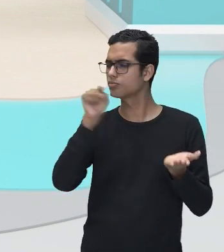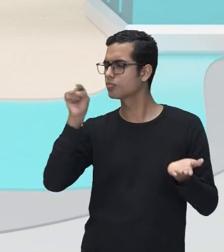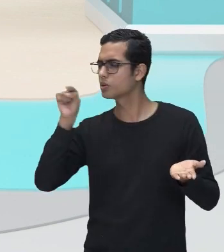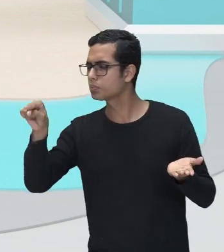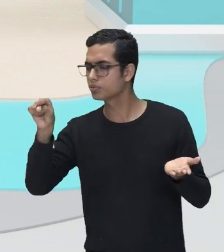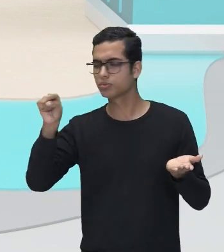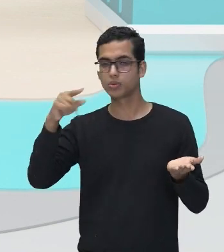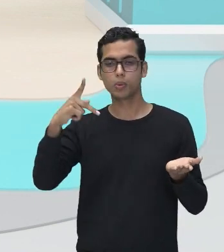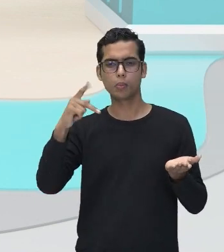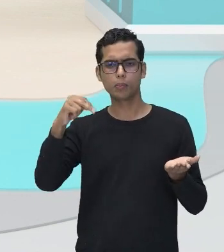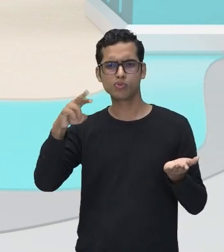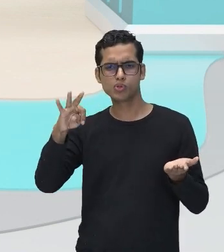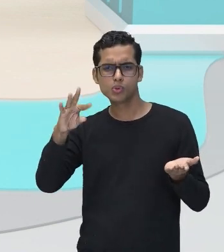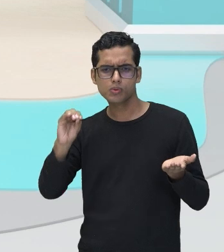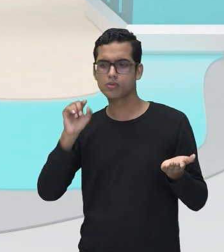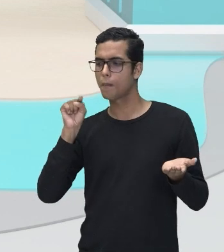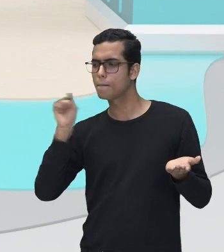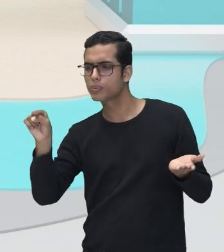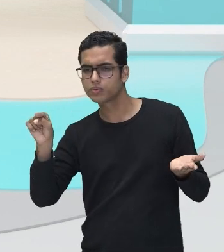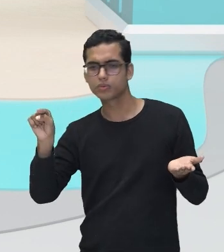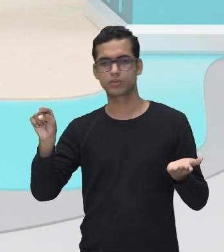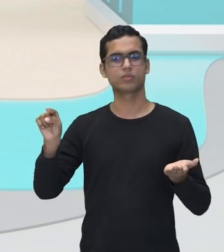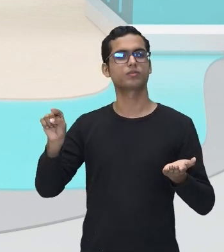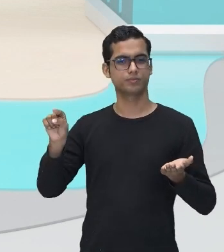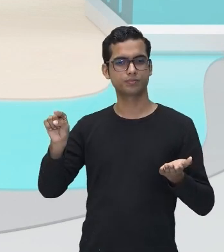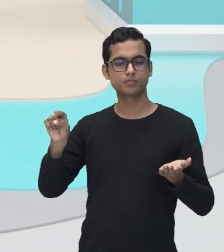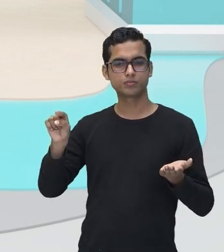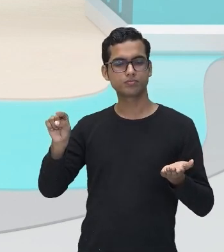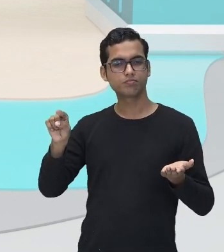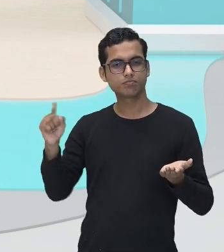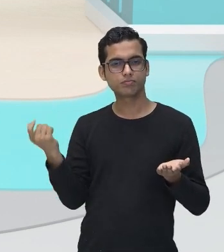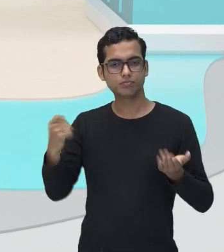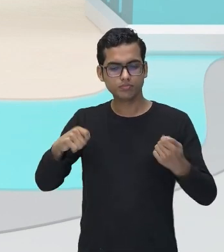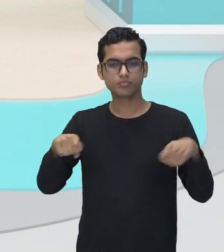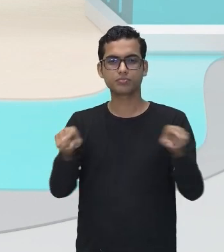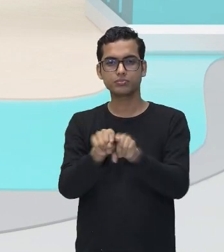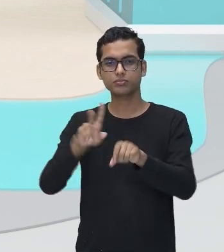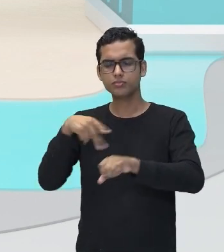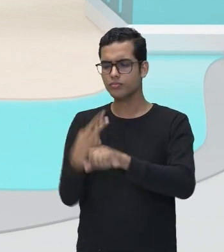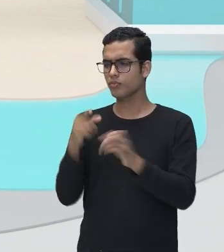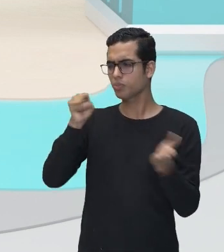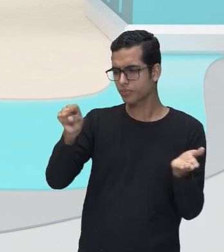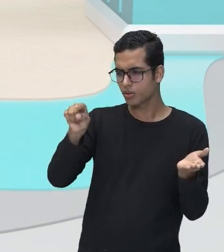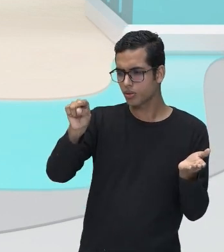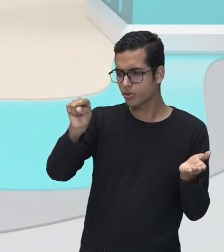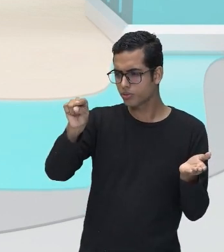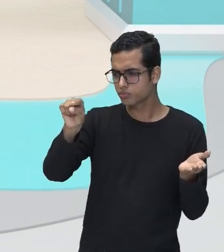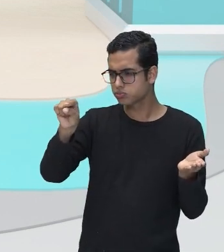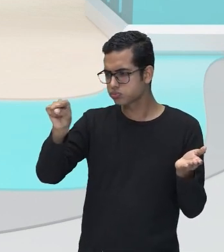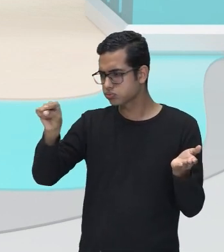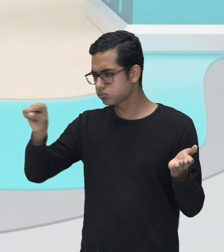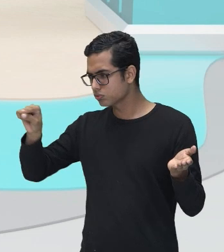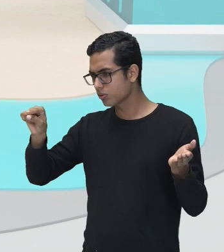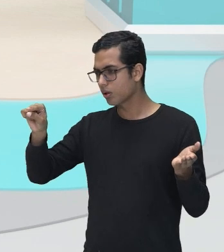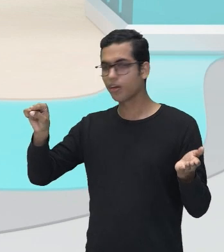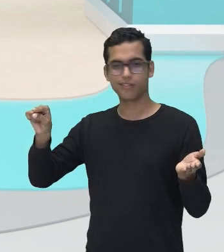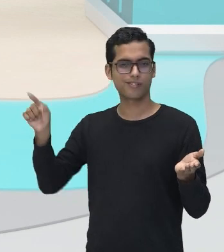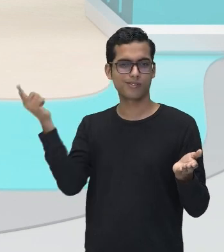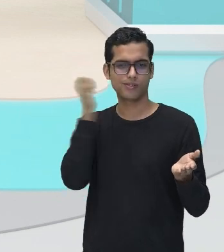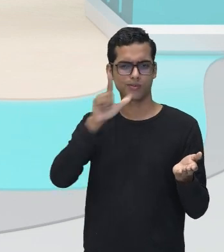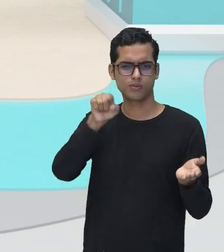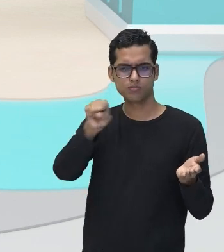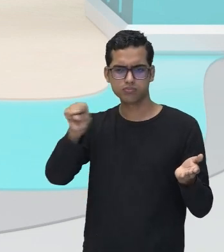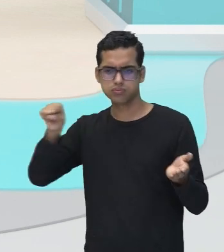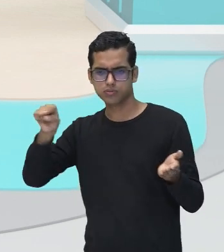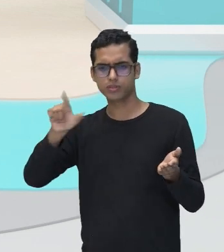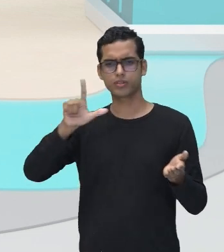linguagem visual. Então, a partir do ponto, pode surgir as linhas. Ele arrasta esse ponto na tela e surge as